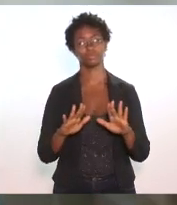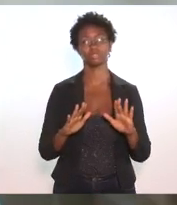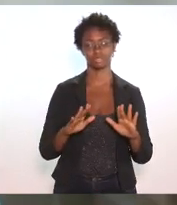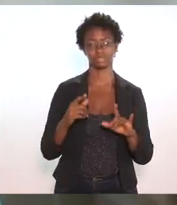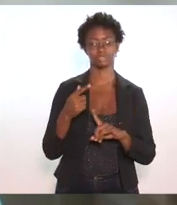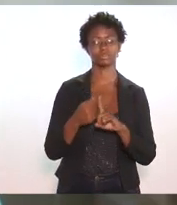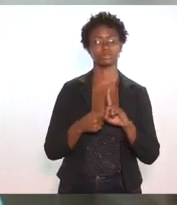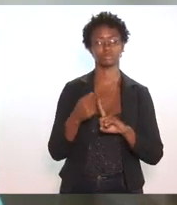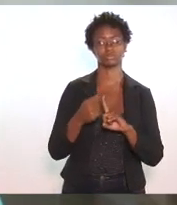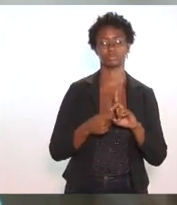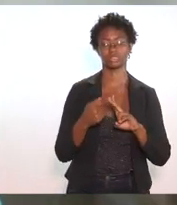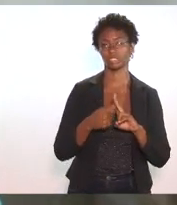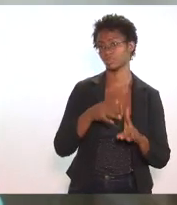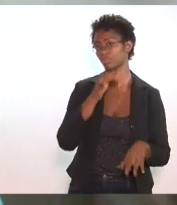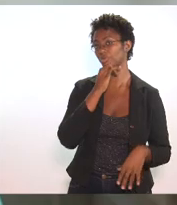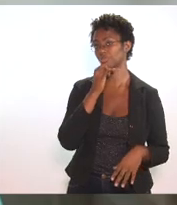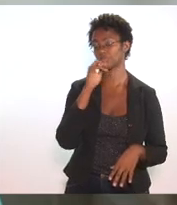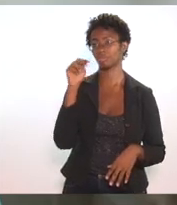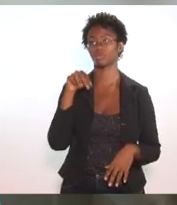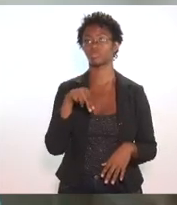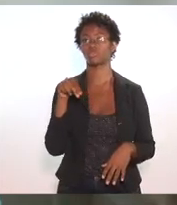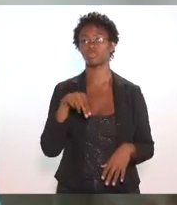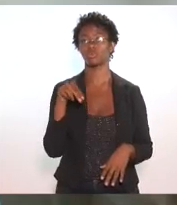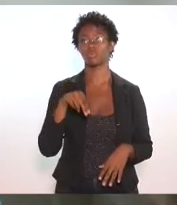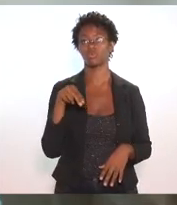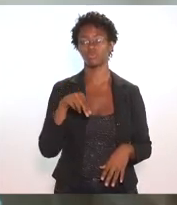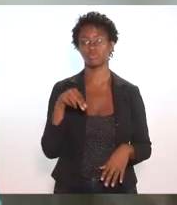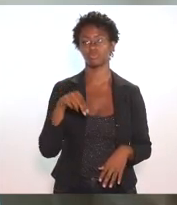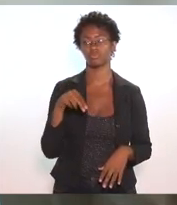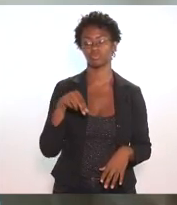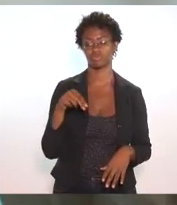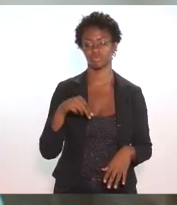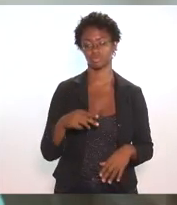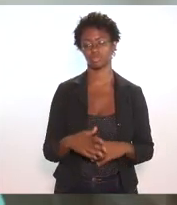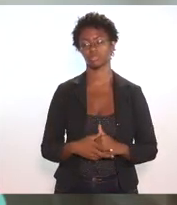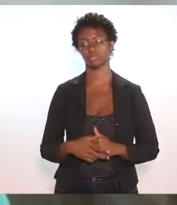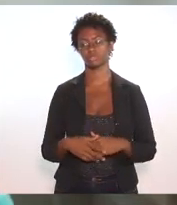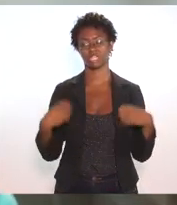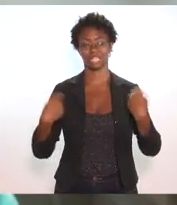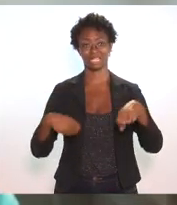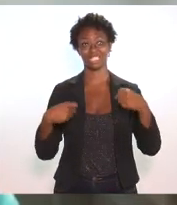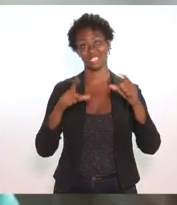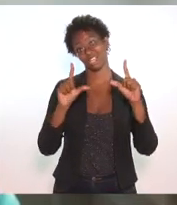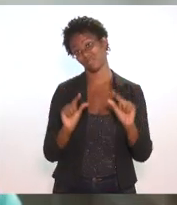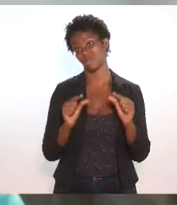naqueles meses como novembro, onde as demandas foram menores.